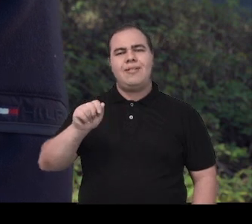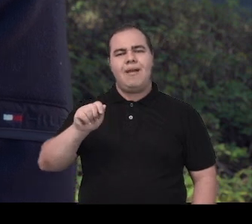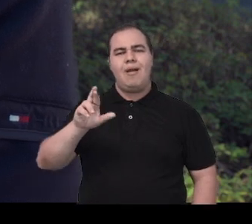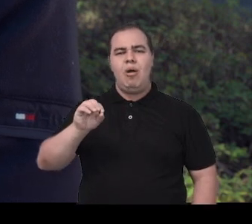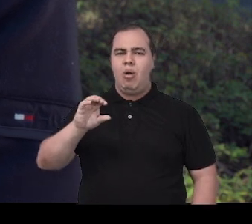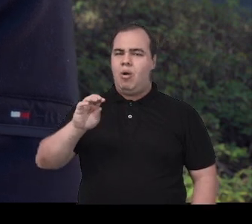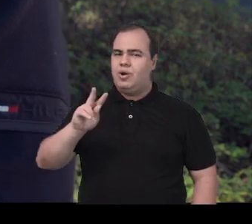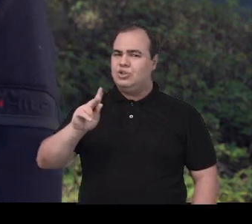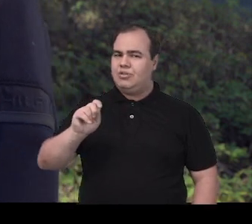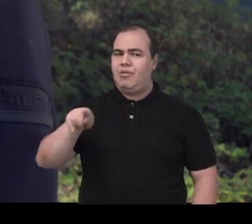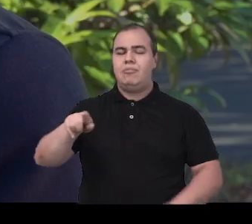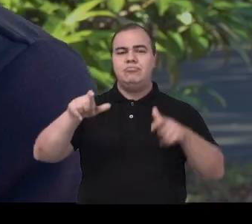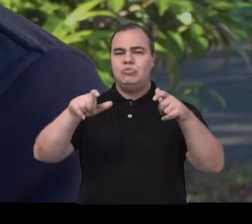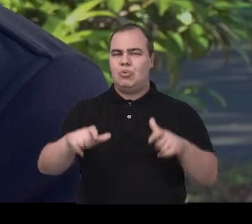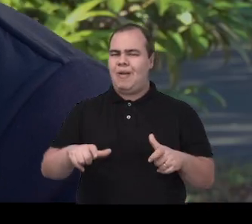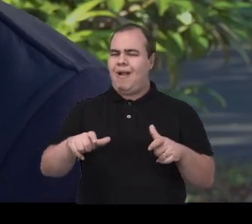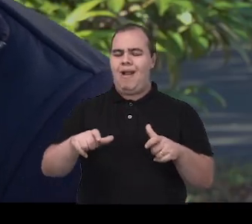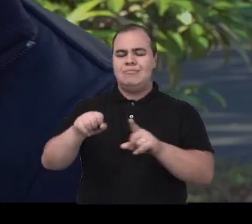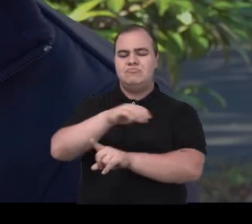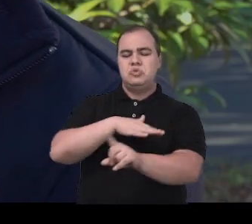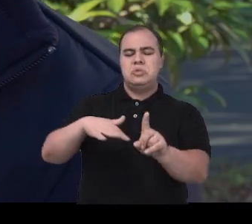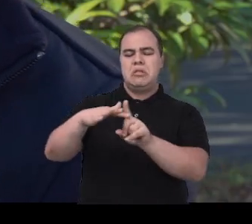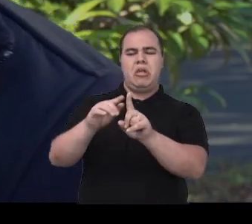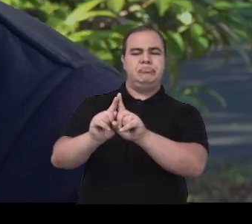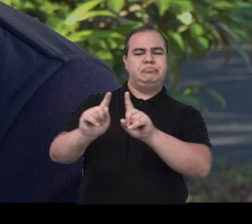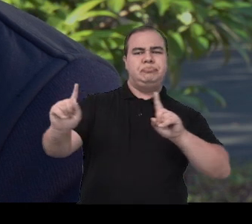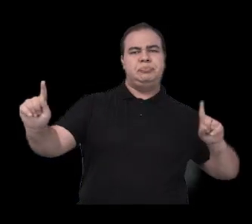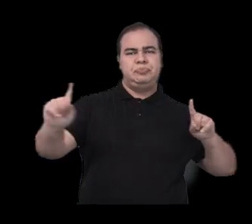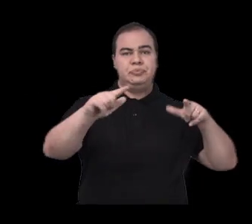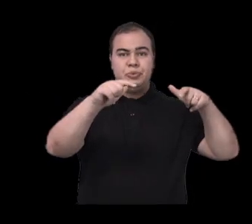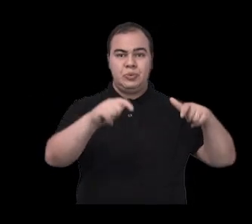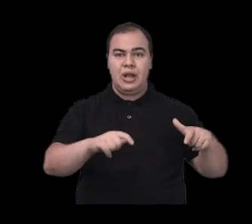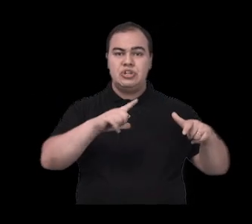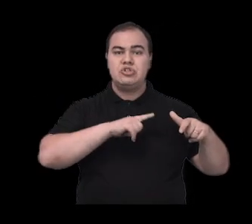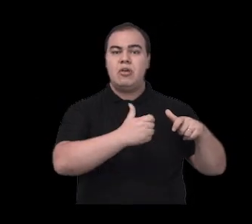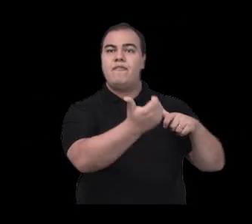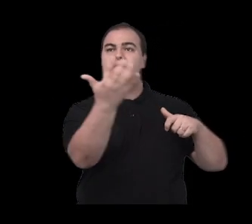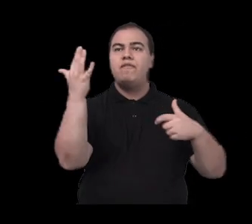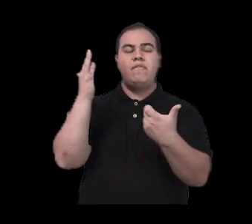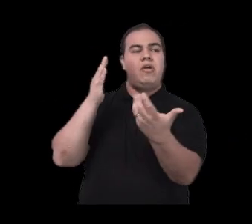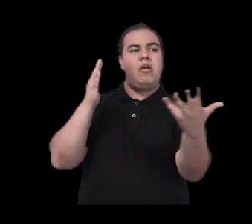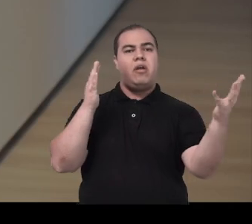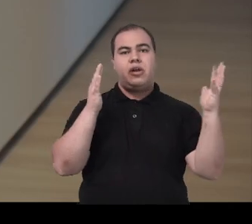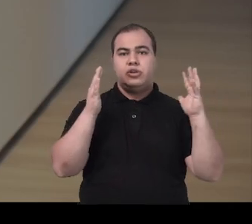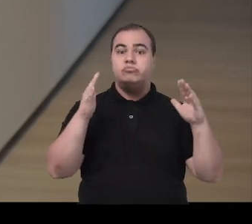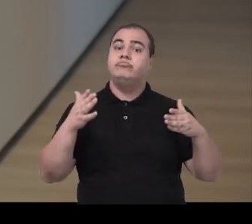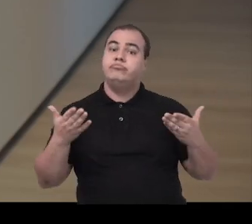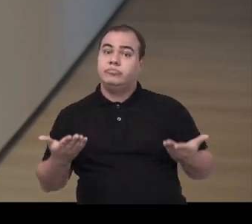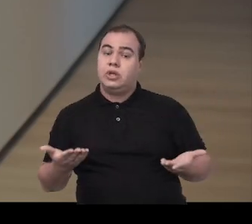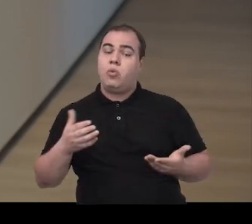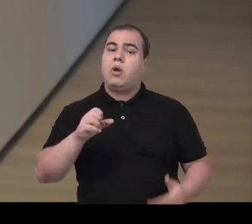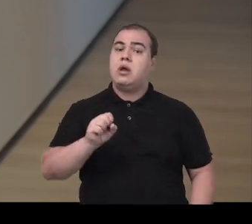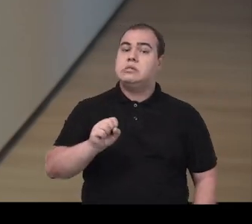modelo que era uma instituição distante da sociedade, numa área que tivesse muito verde. A